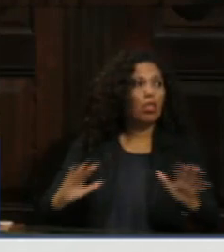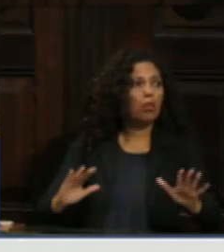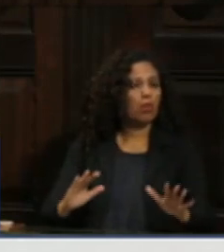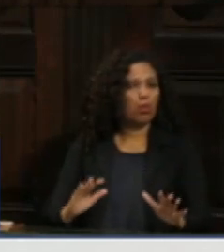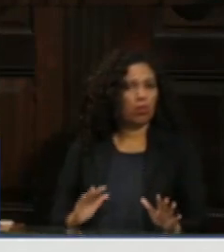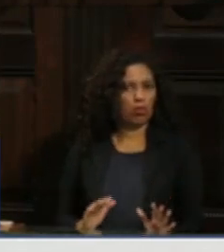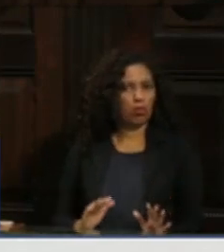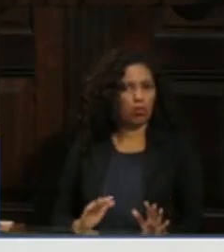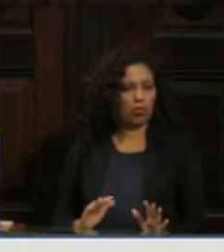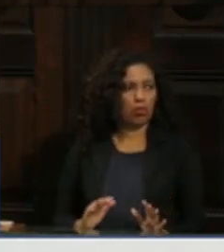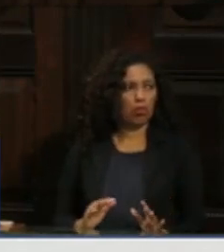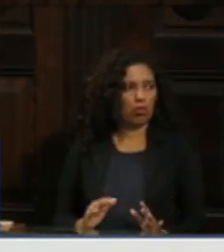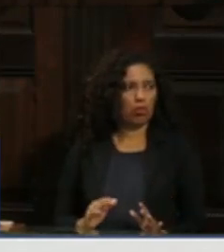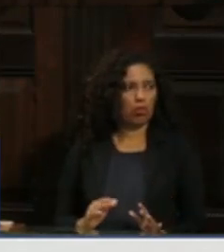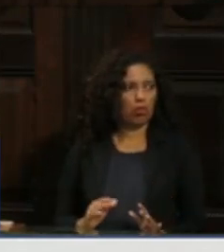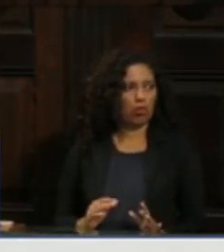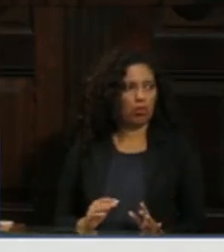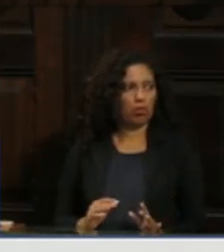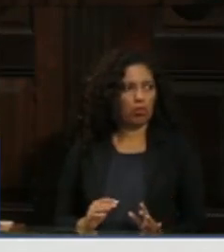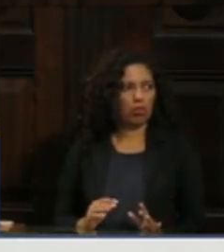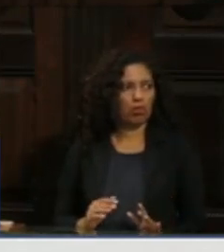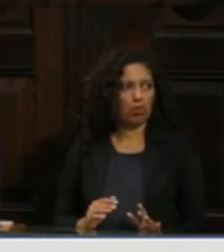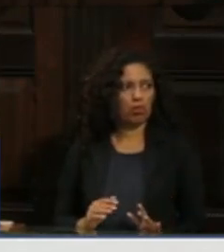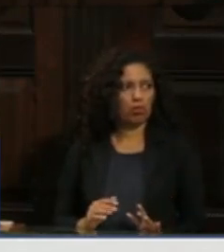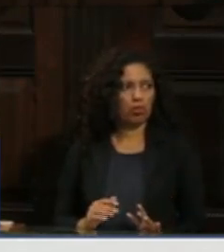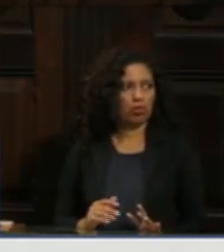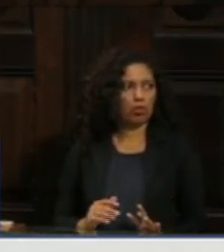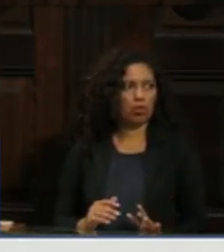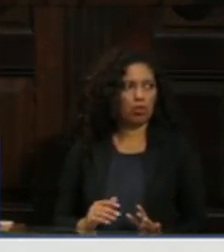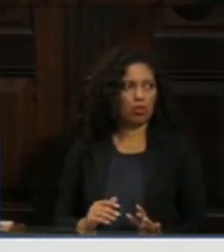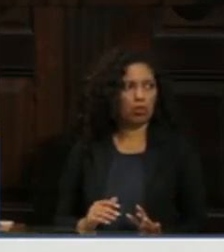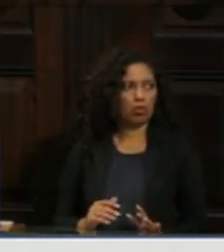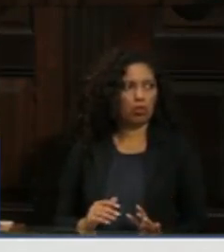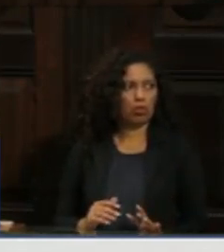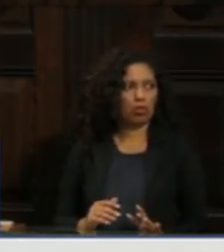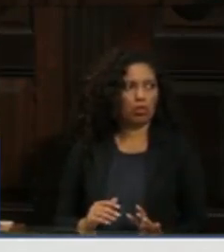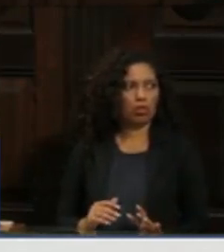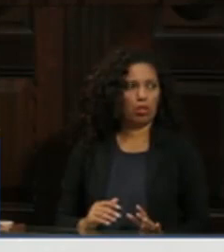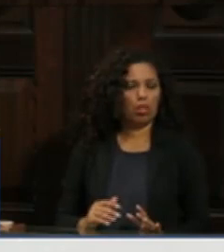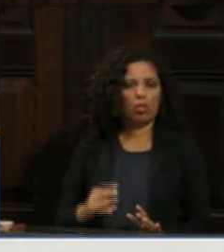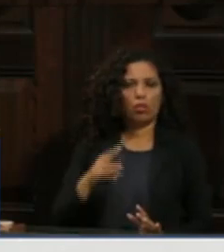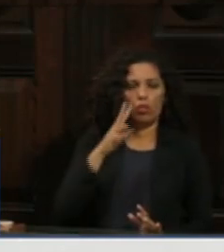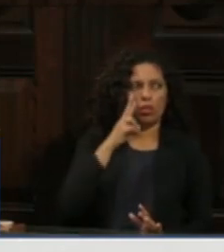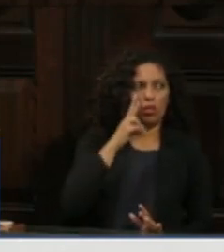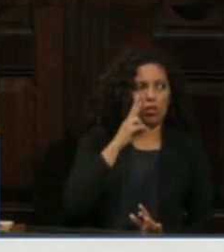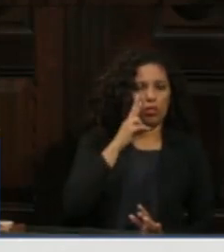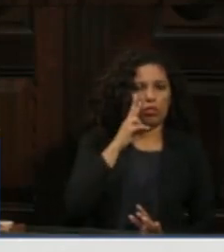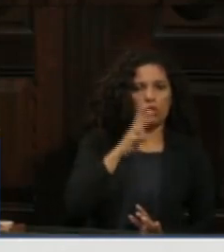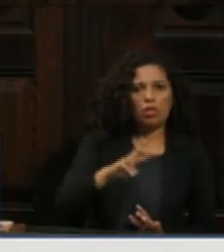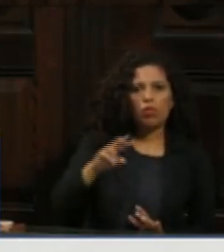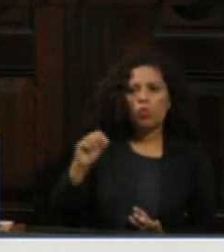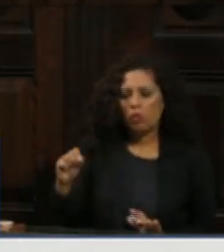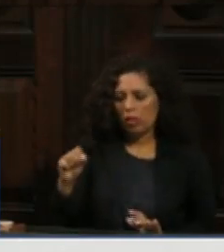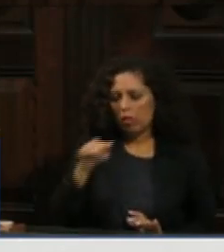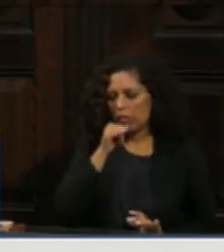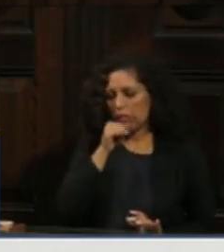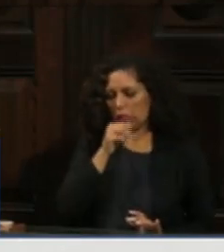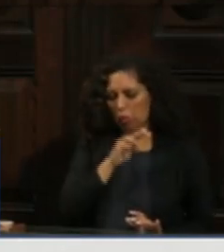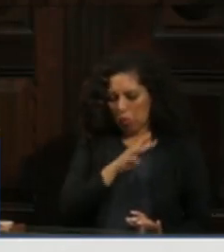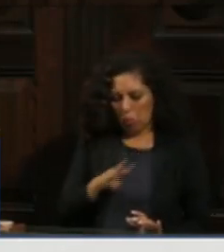com modernidade de gestão, com metas, Niterói com resultados, Niterói